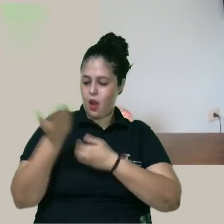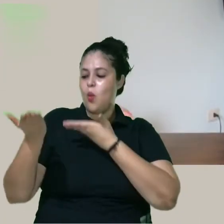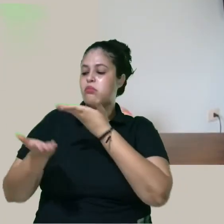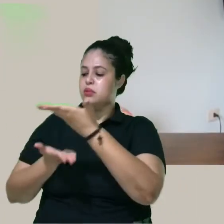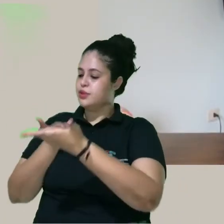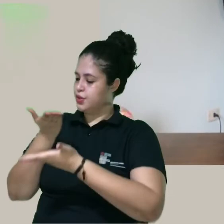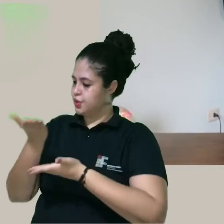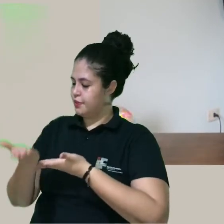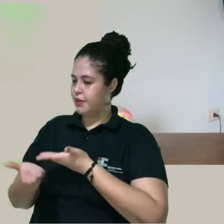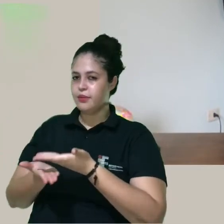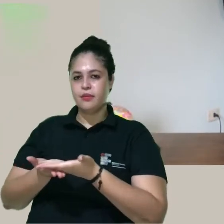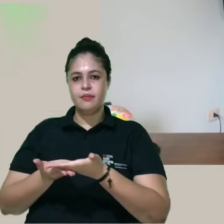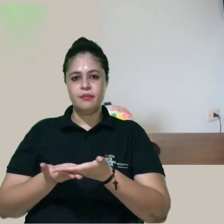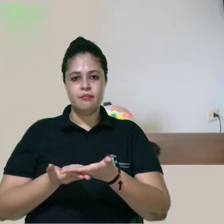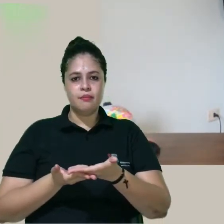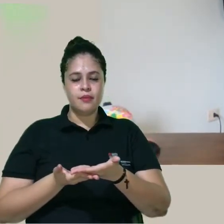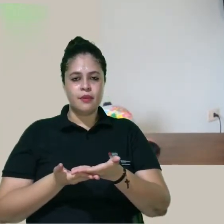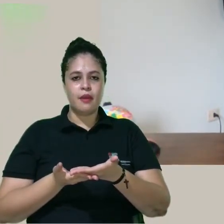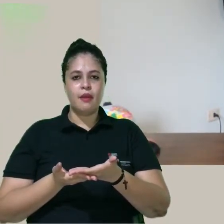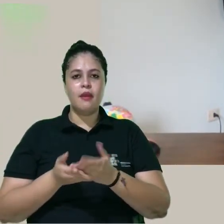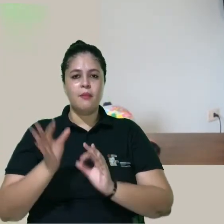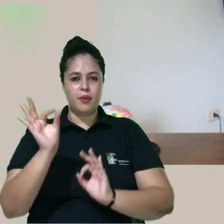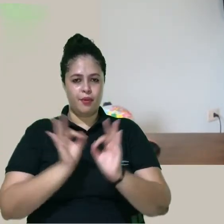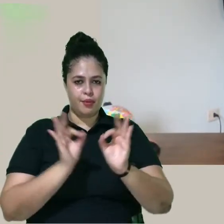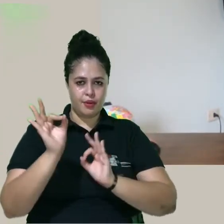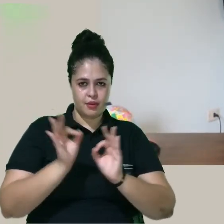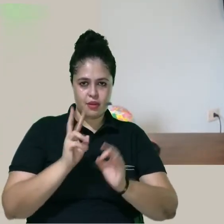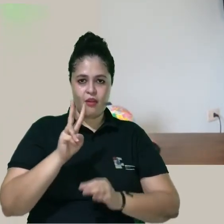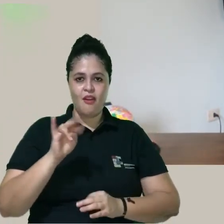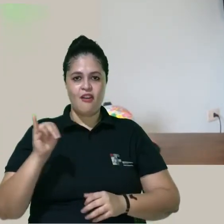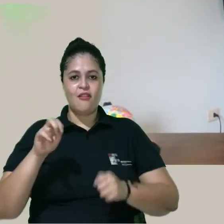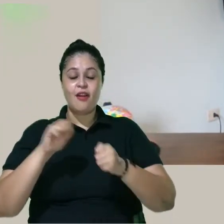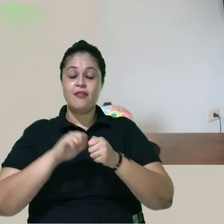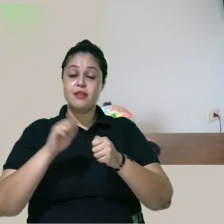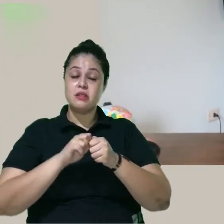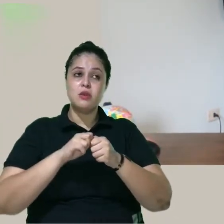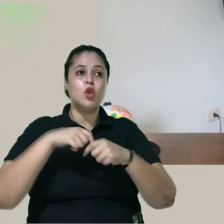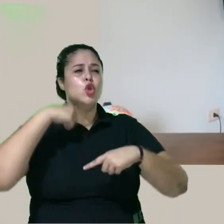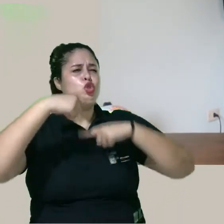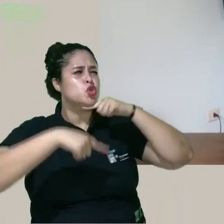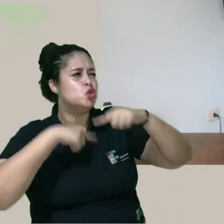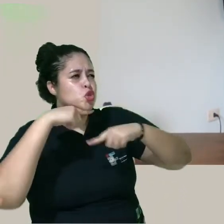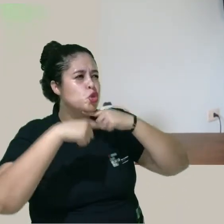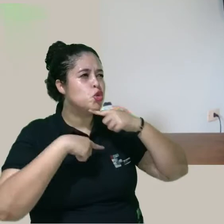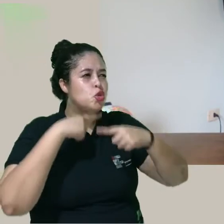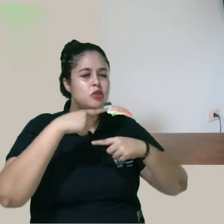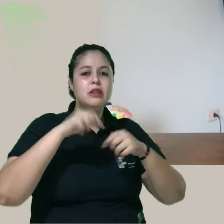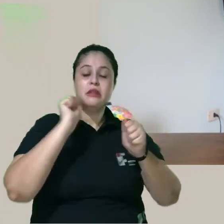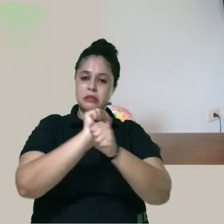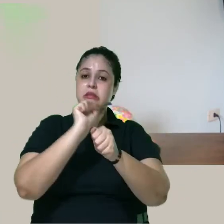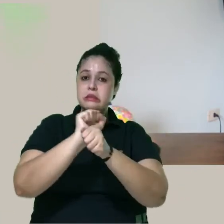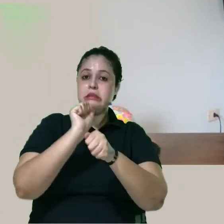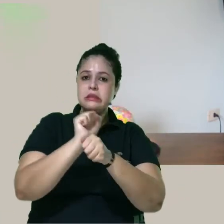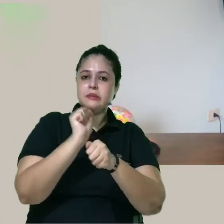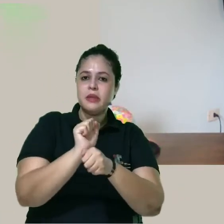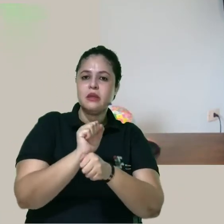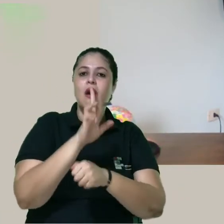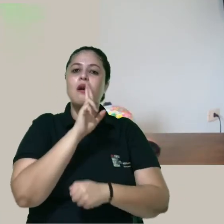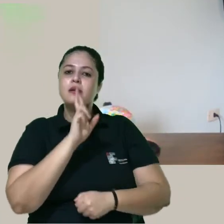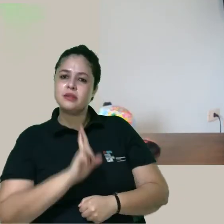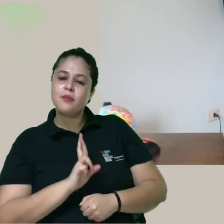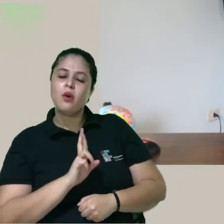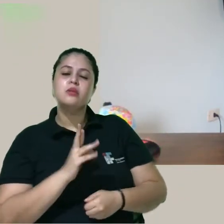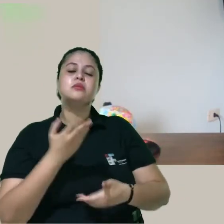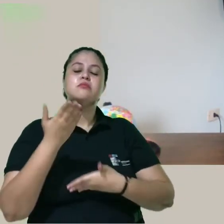o atendimento e, por ordem, né, vai fazendo as suas questões e esperamos resolver as questões dos